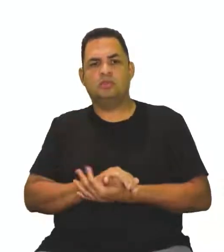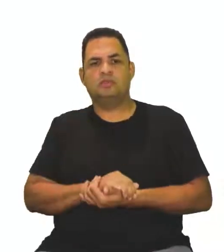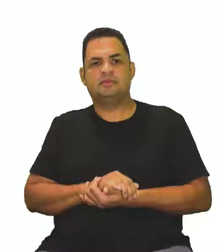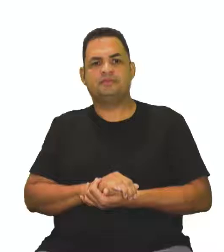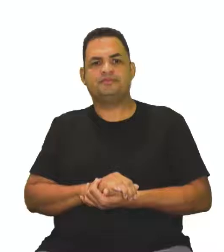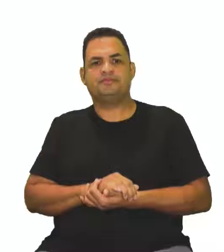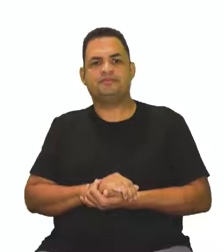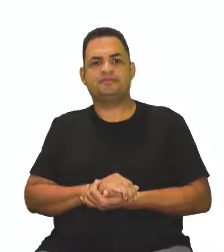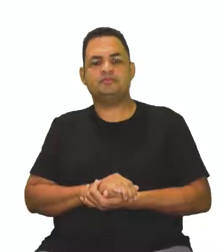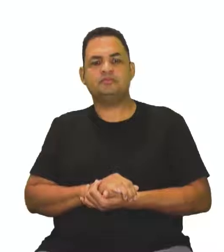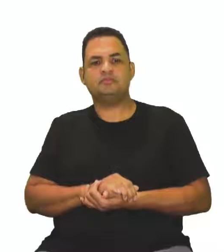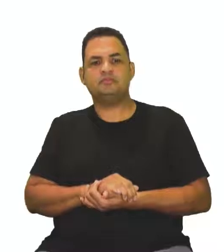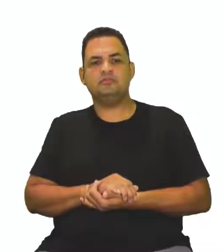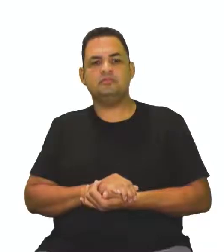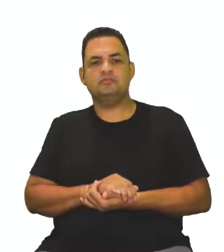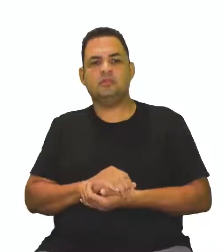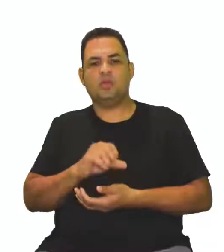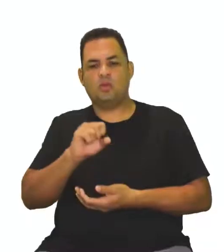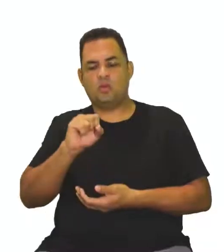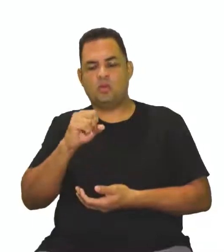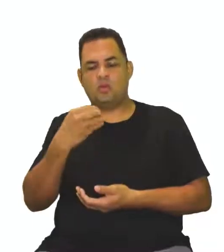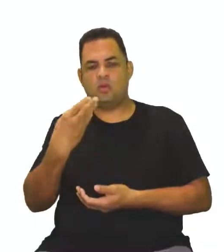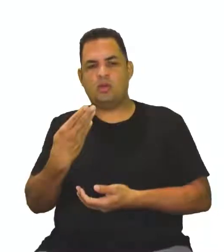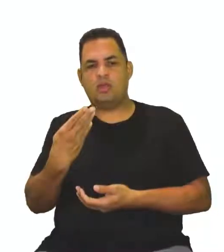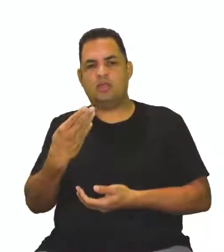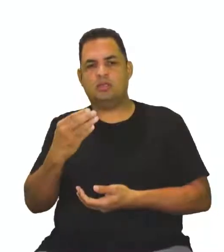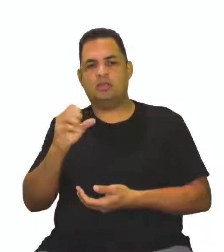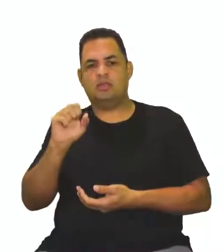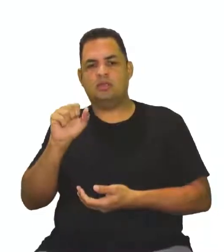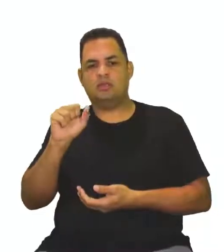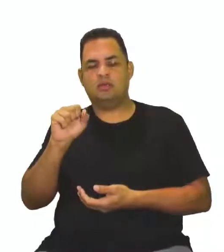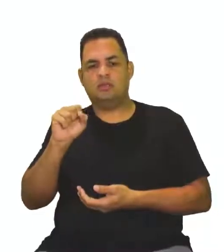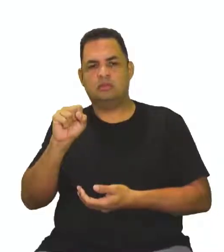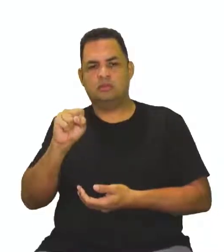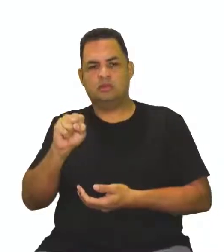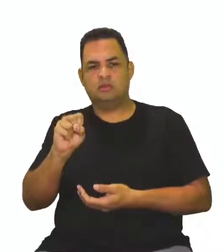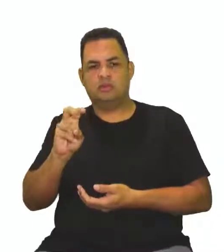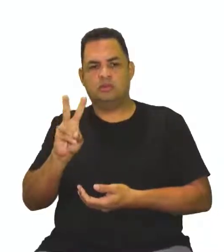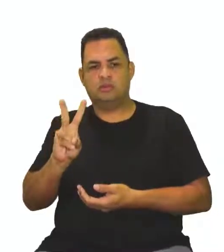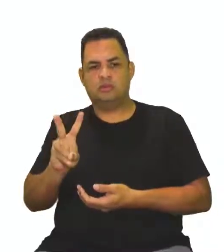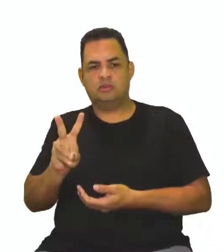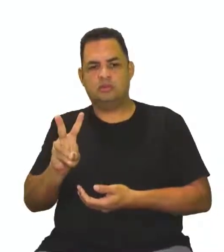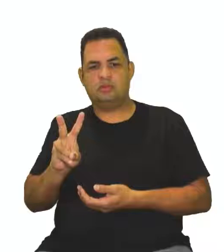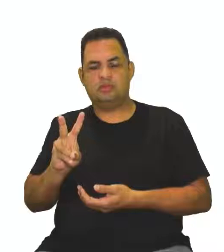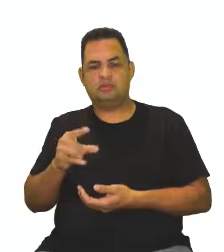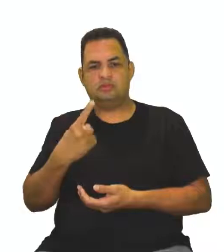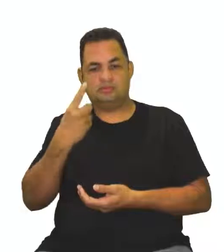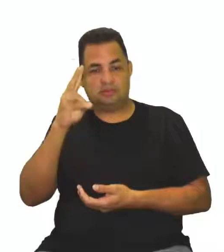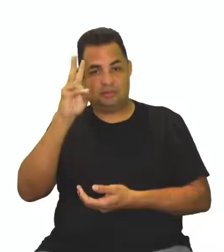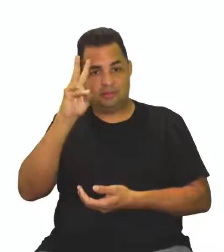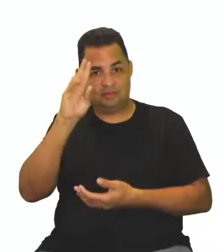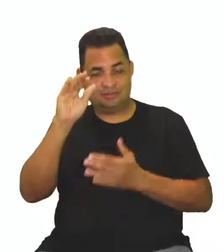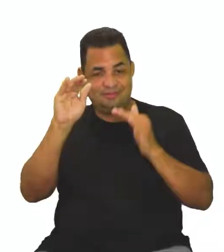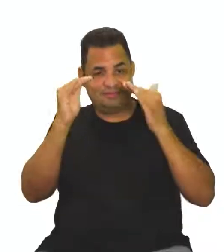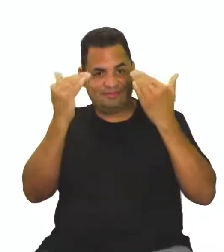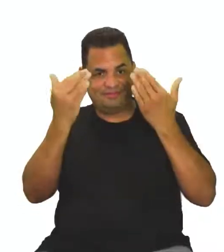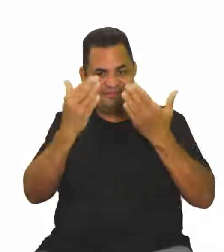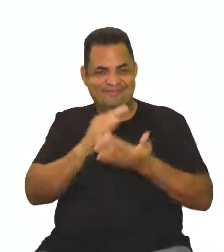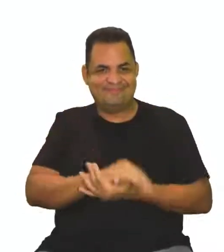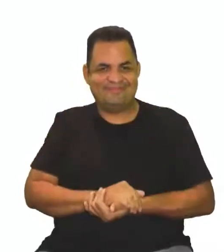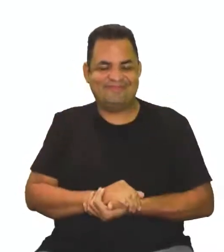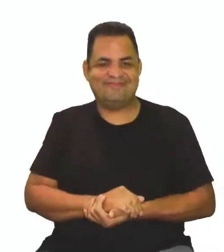alimentado por 48 volts. Opa, desculpa, é volt, tá, pessoal? Era só para ver se vocês estavam prestando atenção,